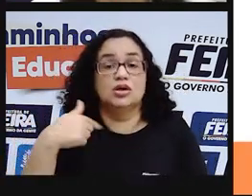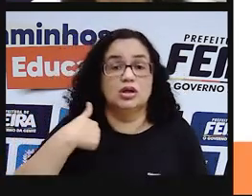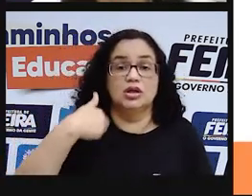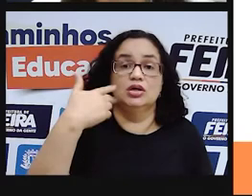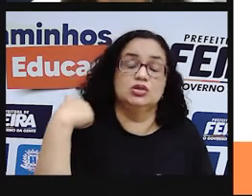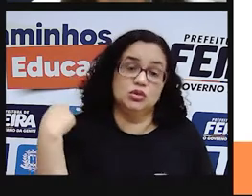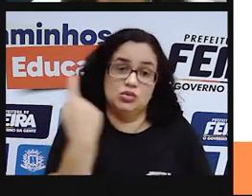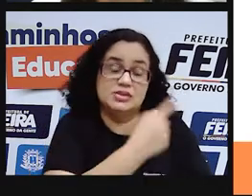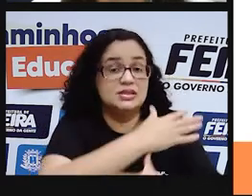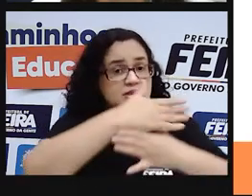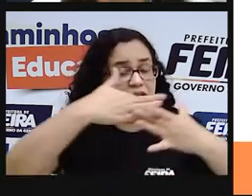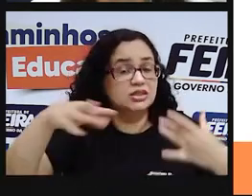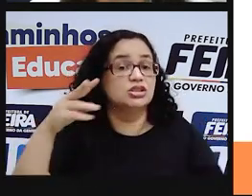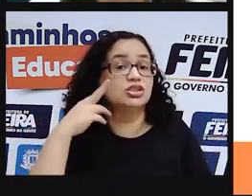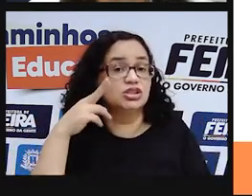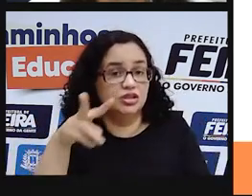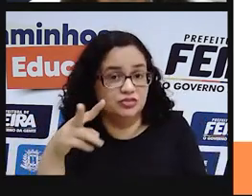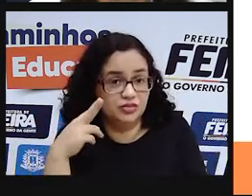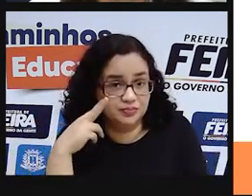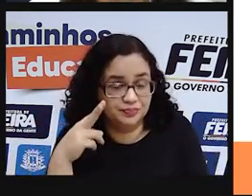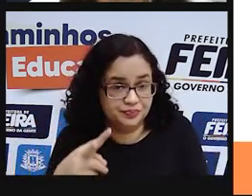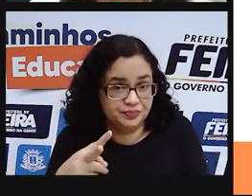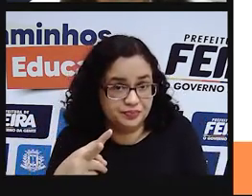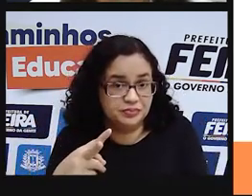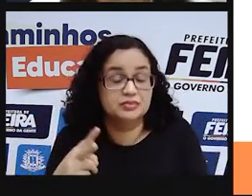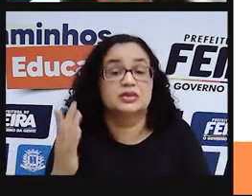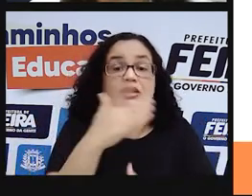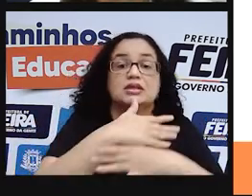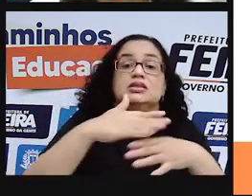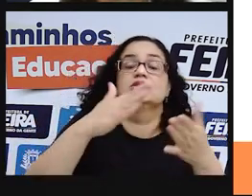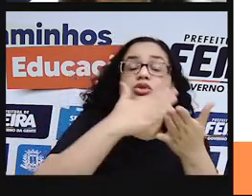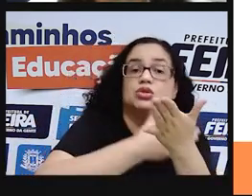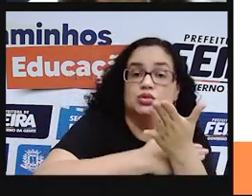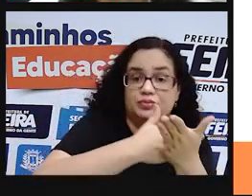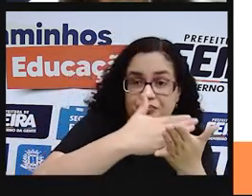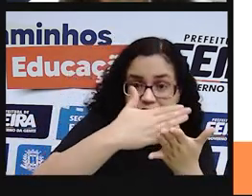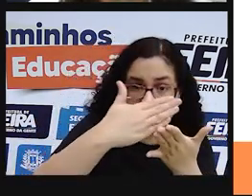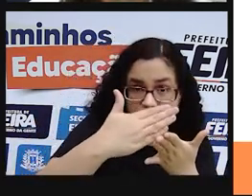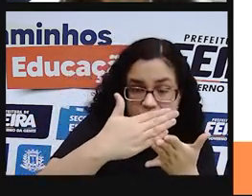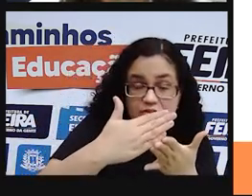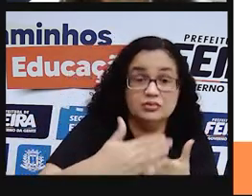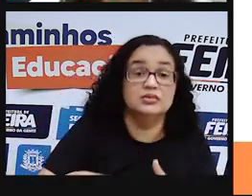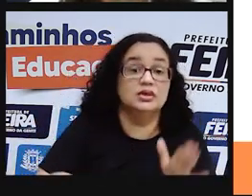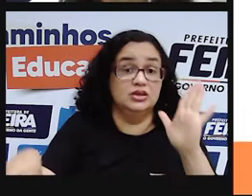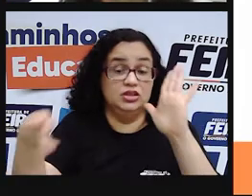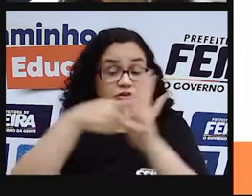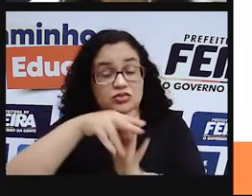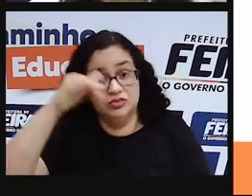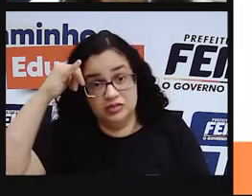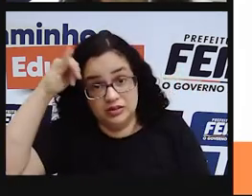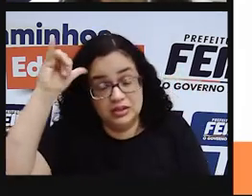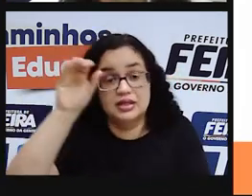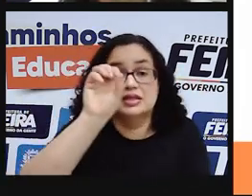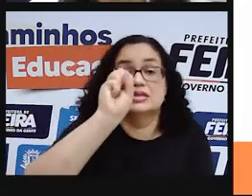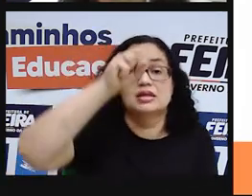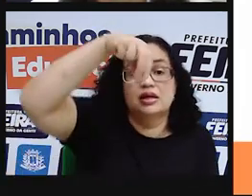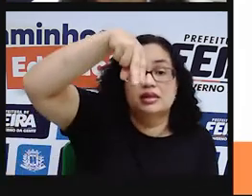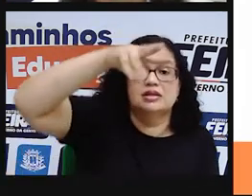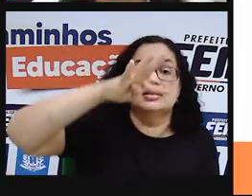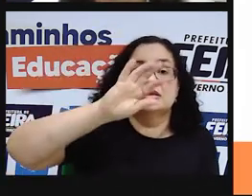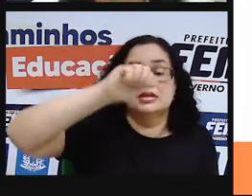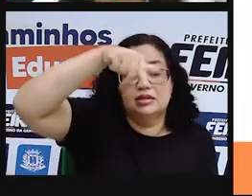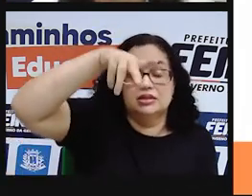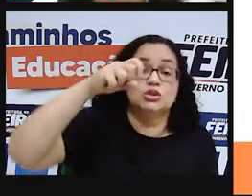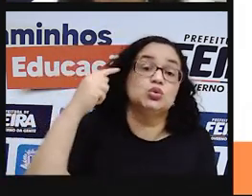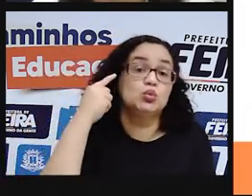cidade a gente já viu né a cidade começou a partir da fazenda né Santana dos Olhos d'Água